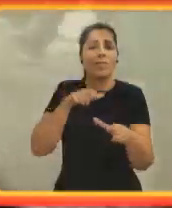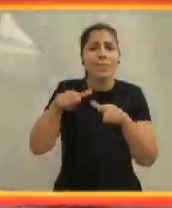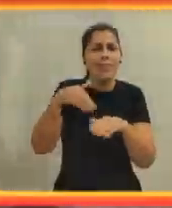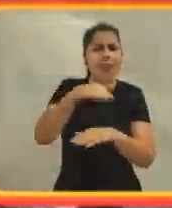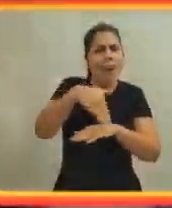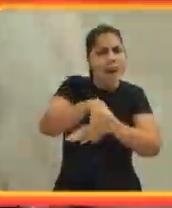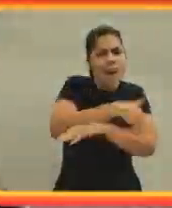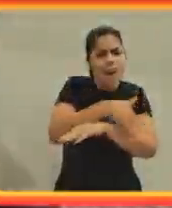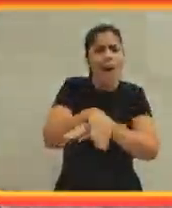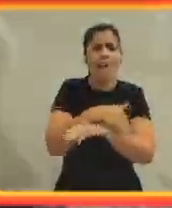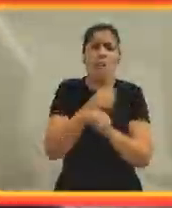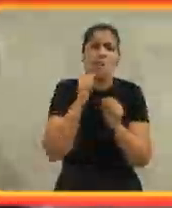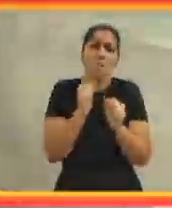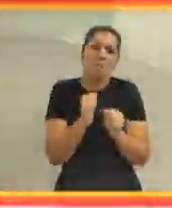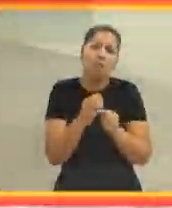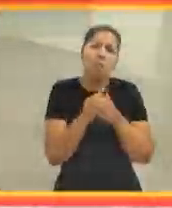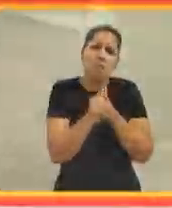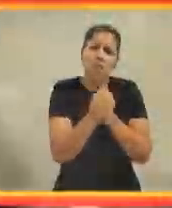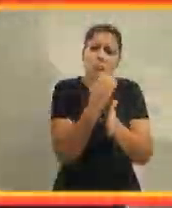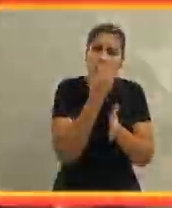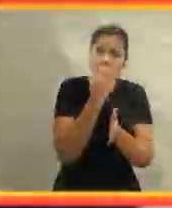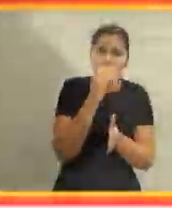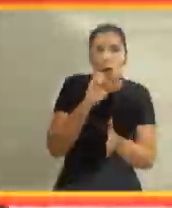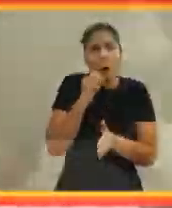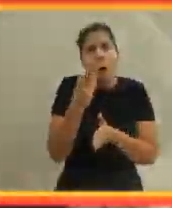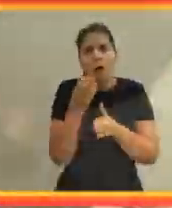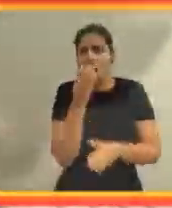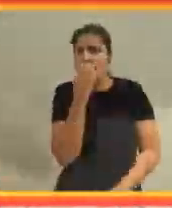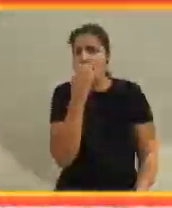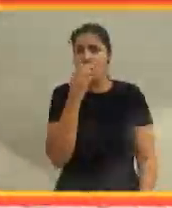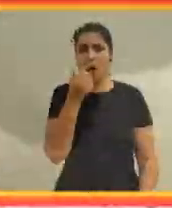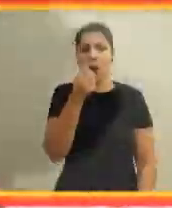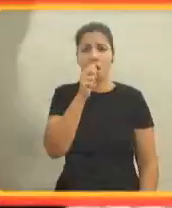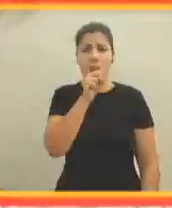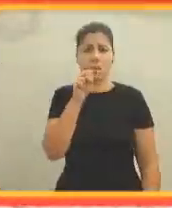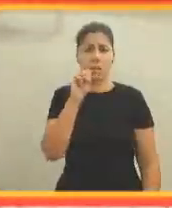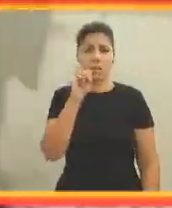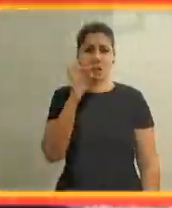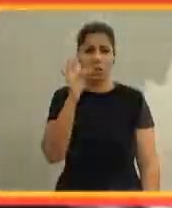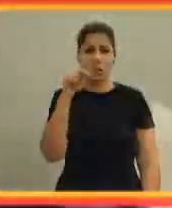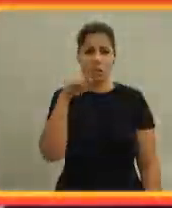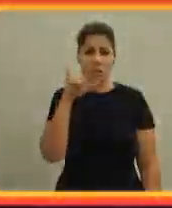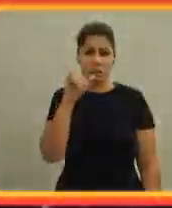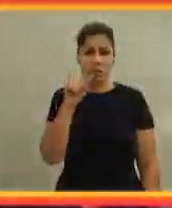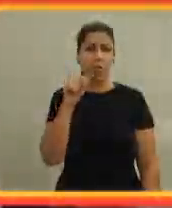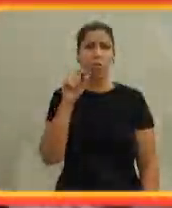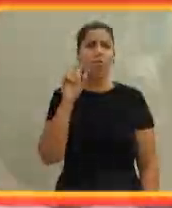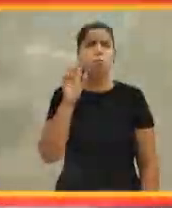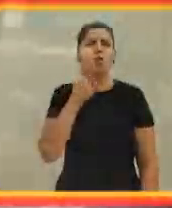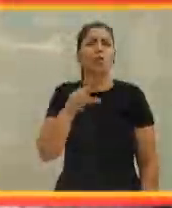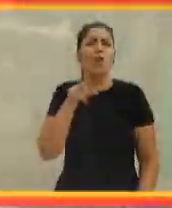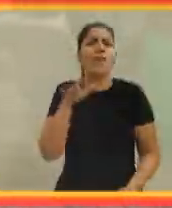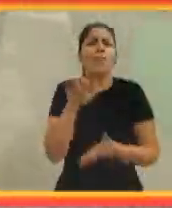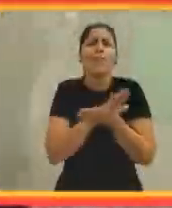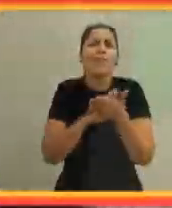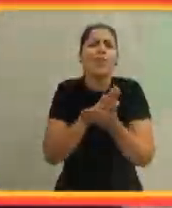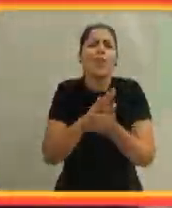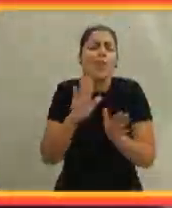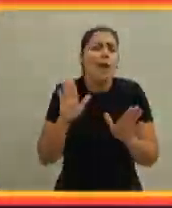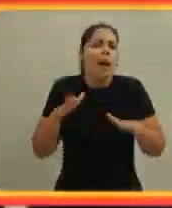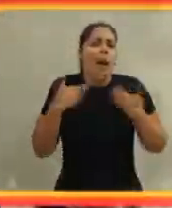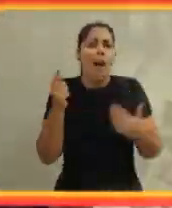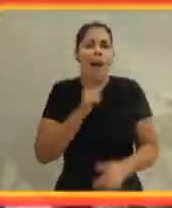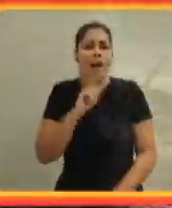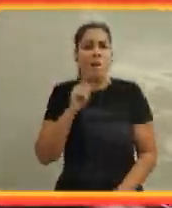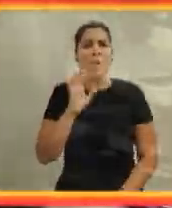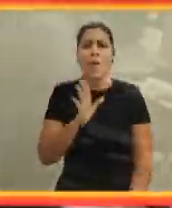na rua, seja como cão-guia ou cão de assistência, não tenha nenhum tipo de surpresa e conheça a maior quantidade possível de coisas.